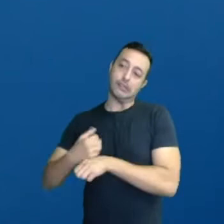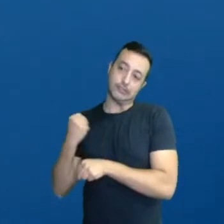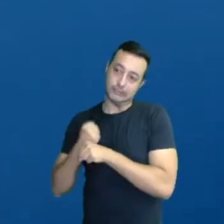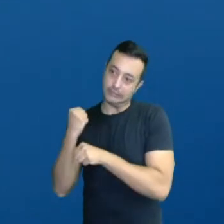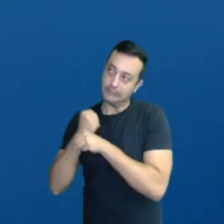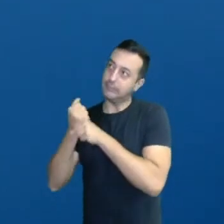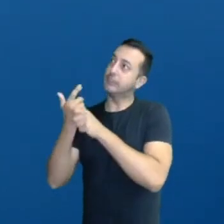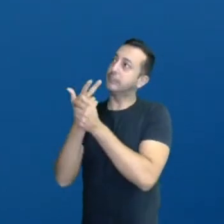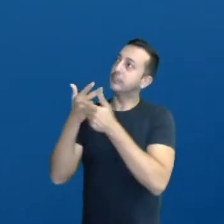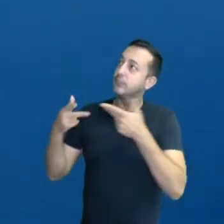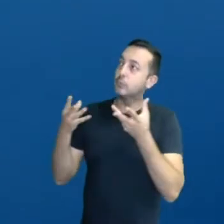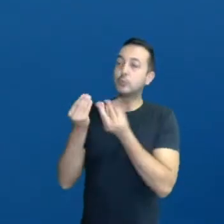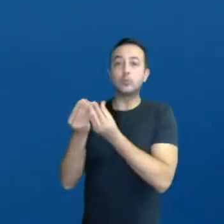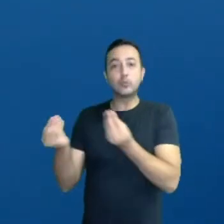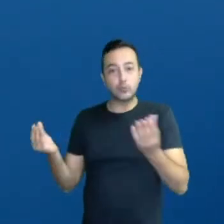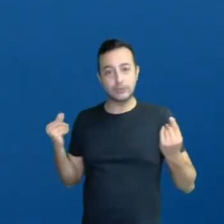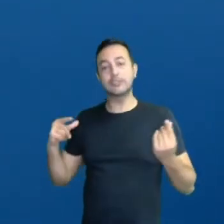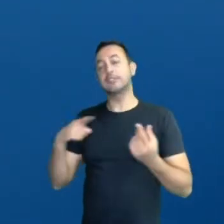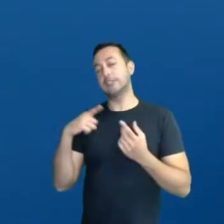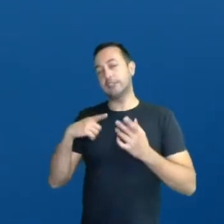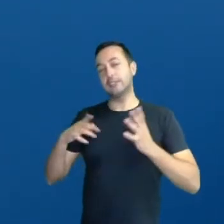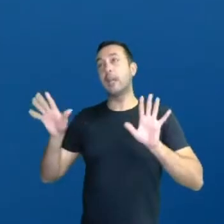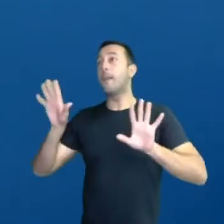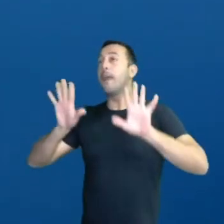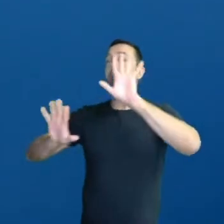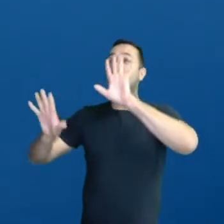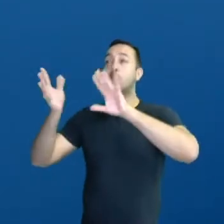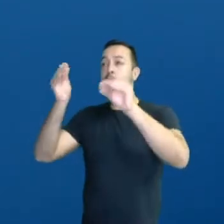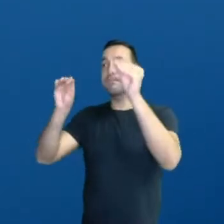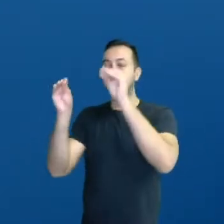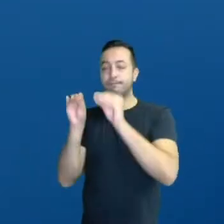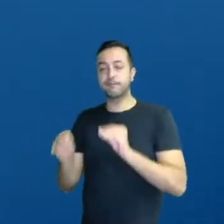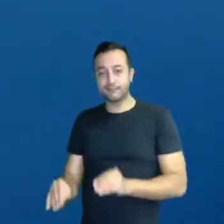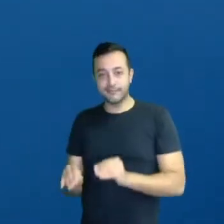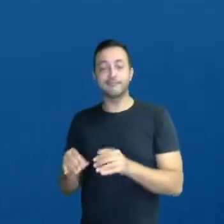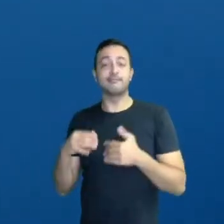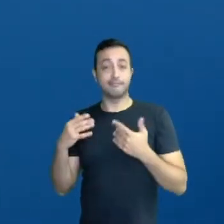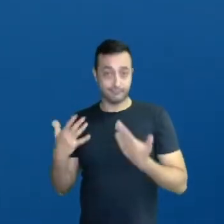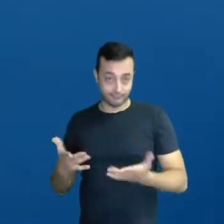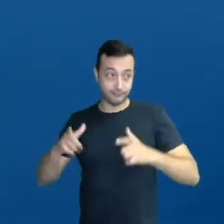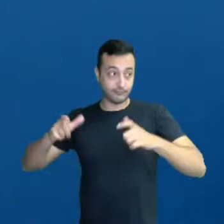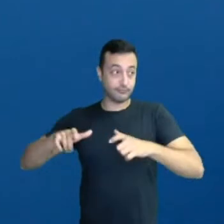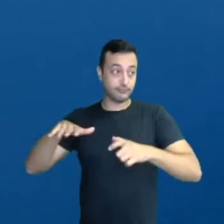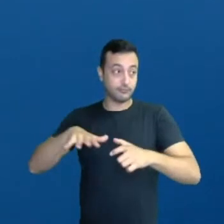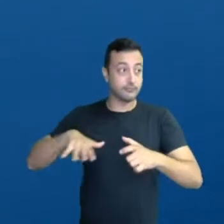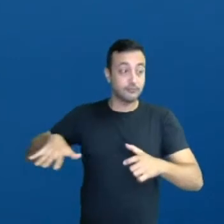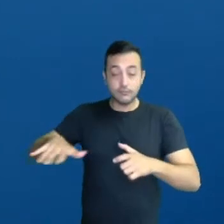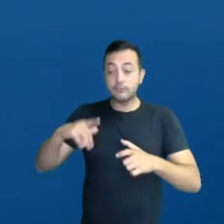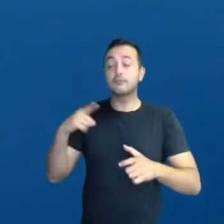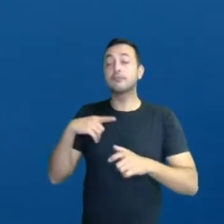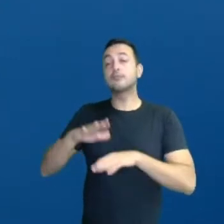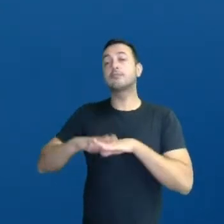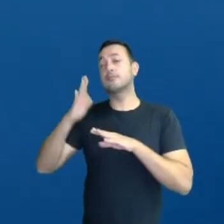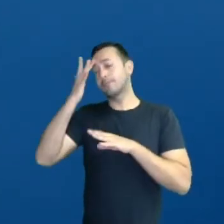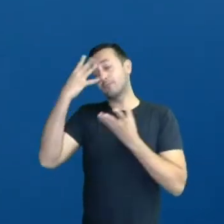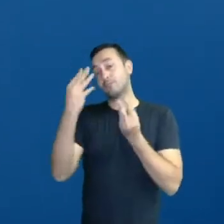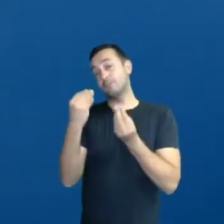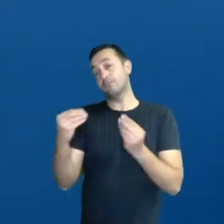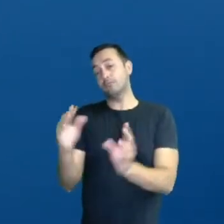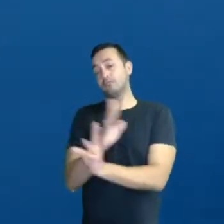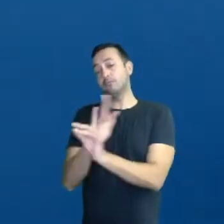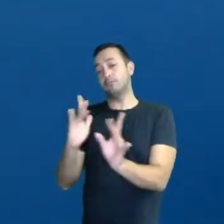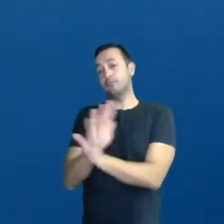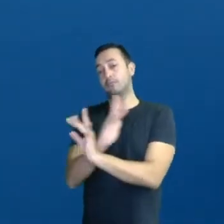As modificações que o homem faz na paisagem. É uma área onde tem o maior fluxo de